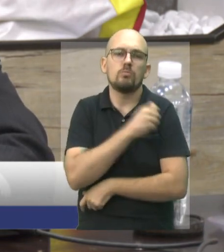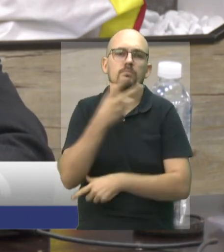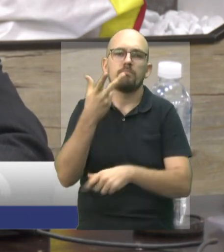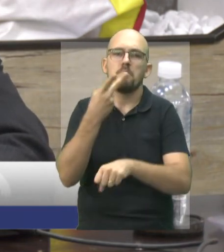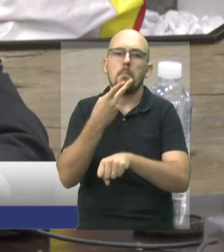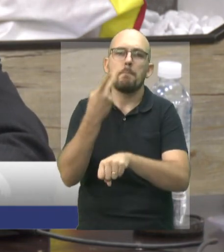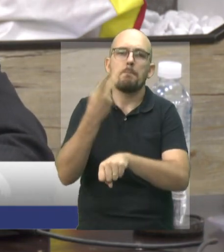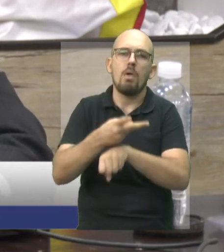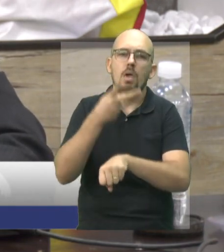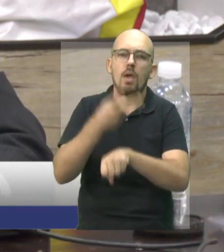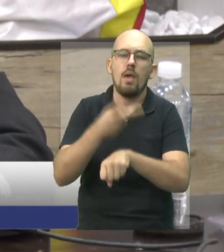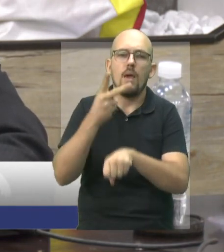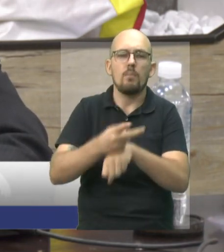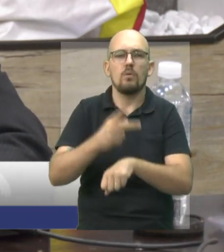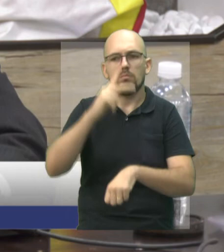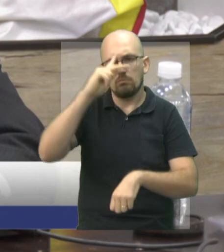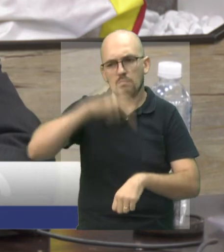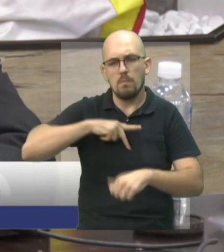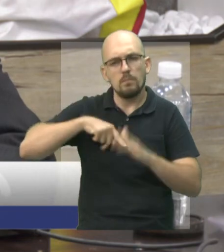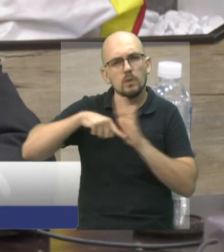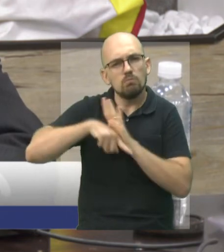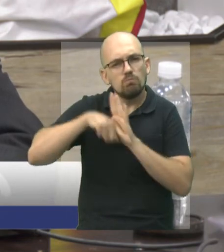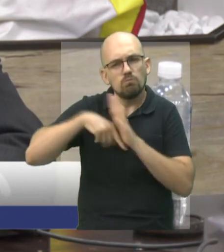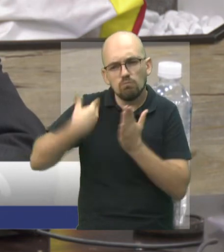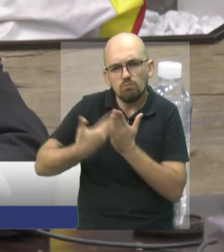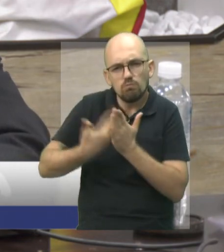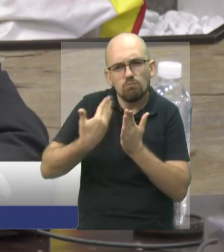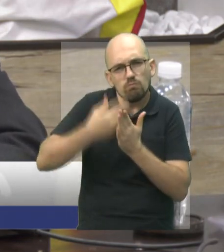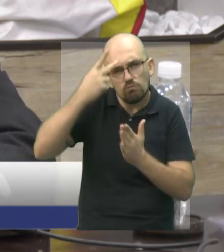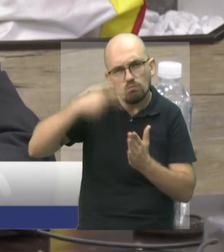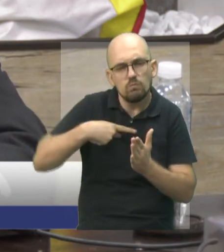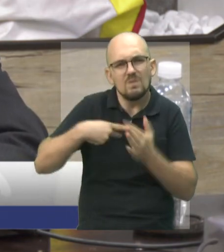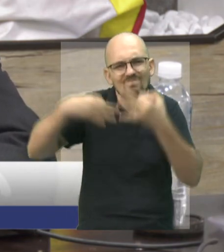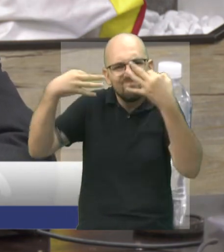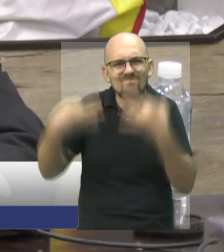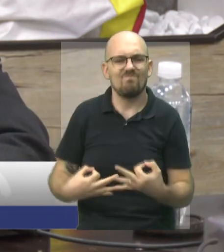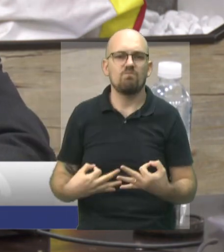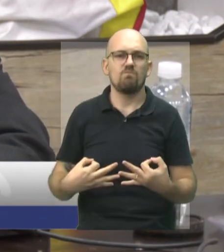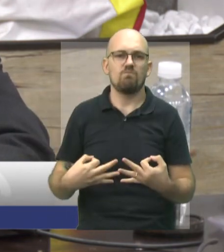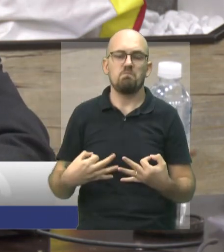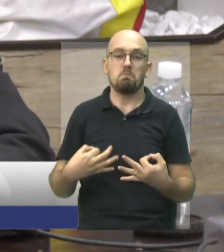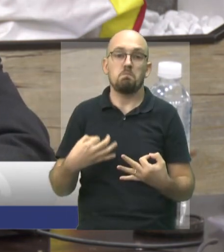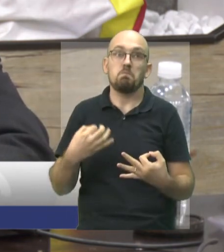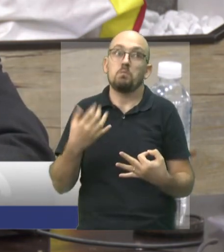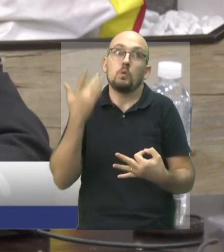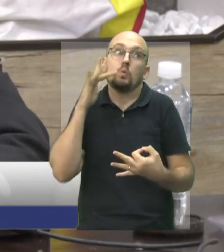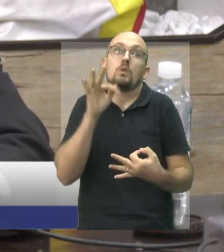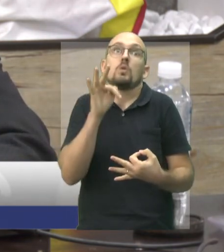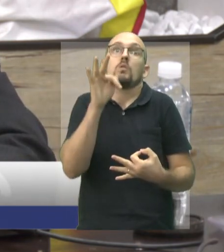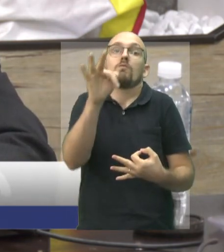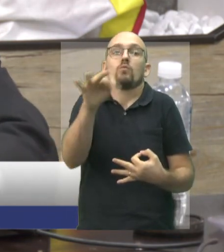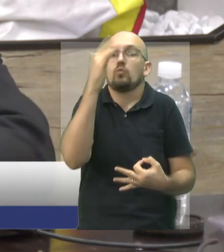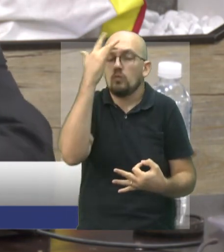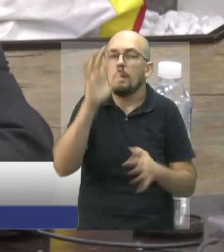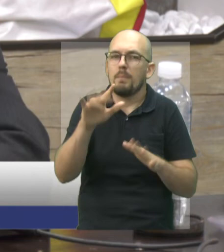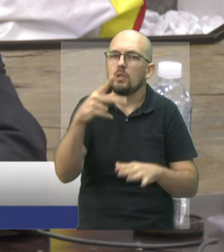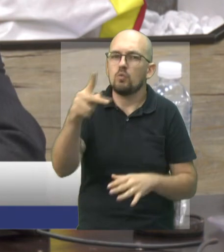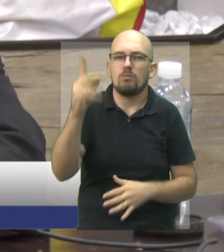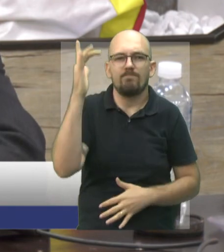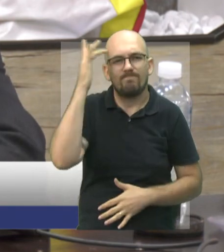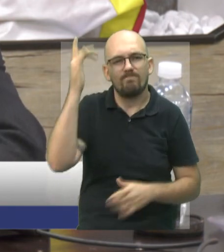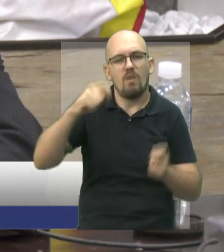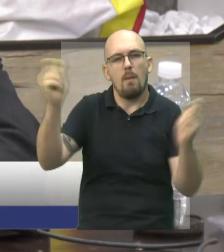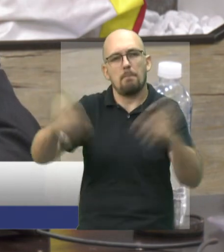um autodidata, tenho certeza disso, não sei se eu estou adivinhando, mas pela sua